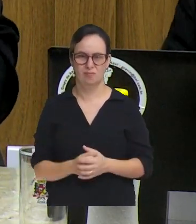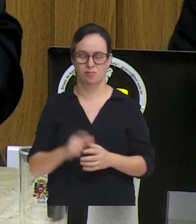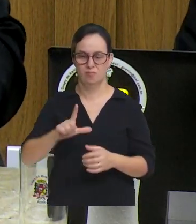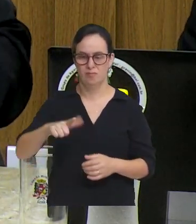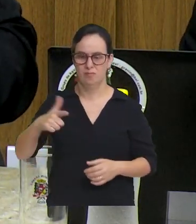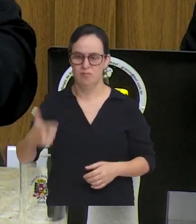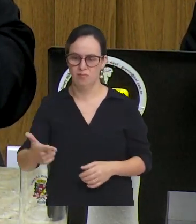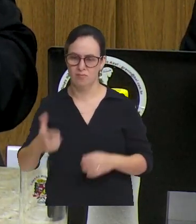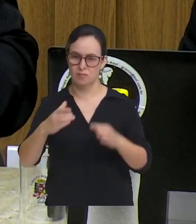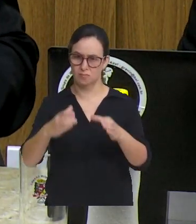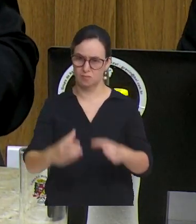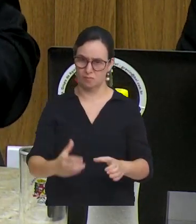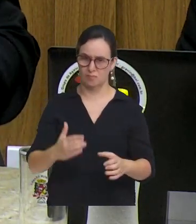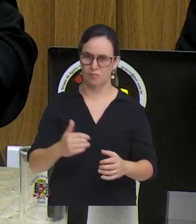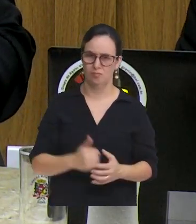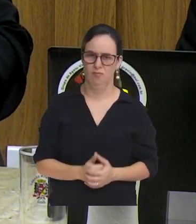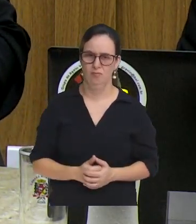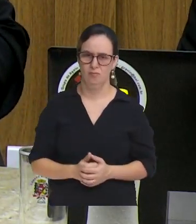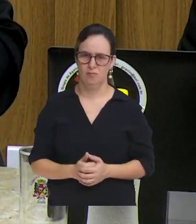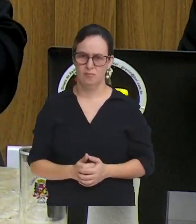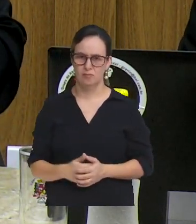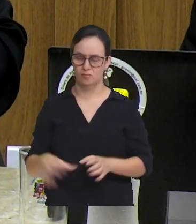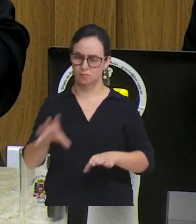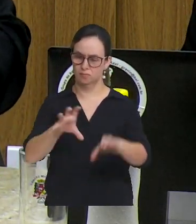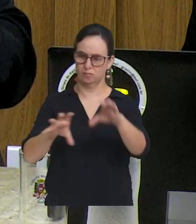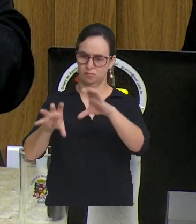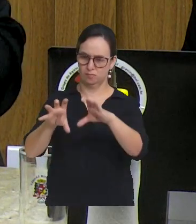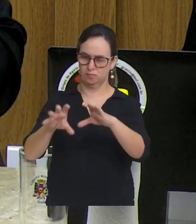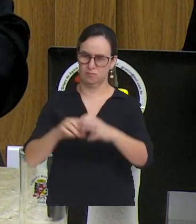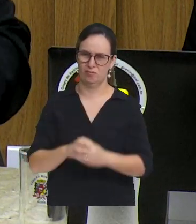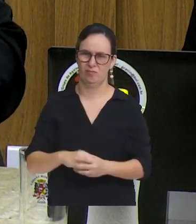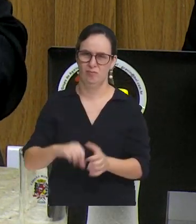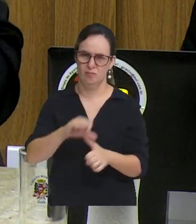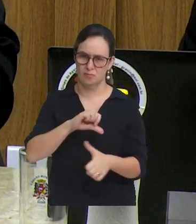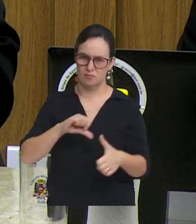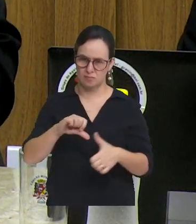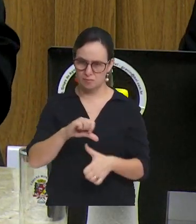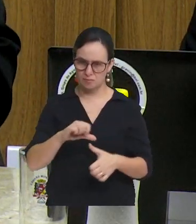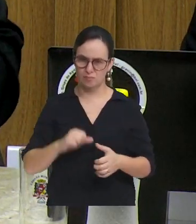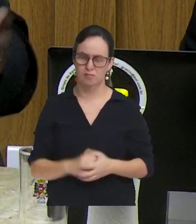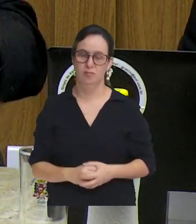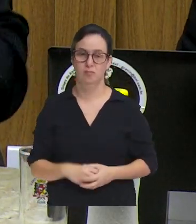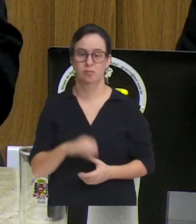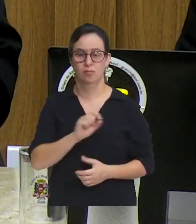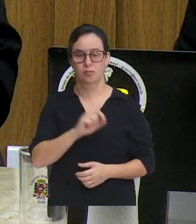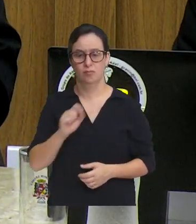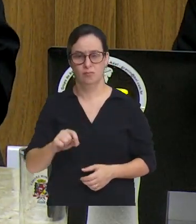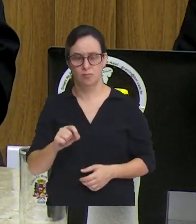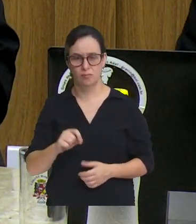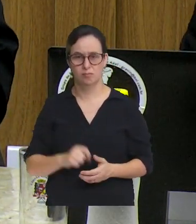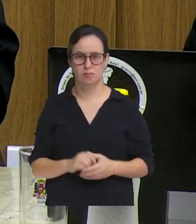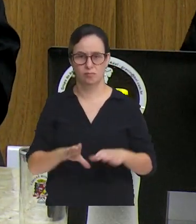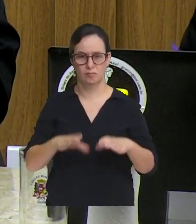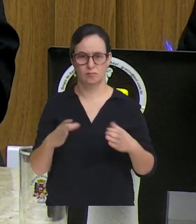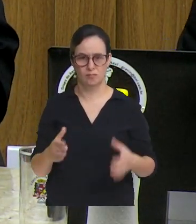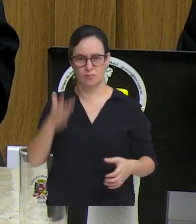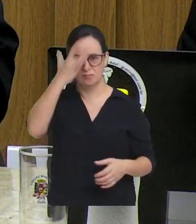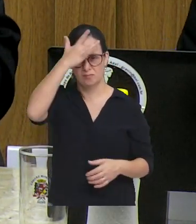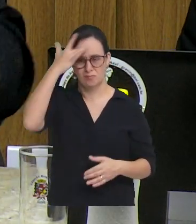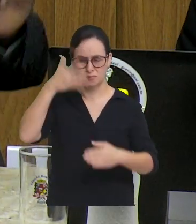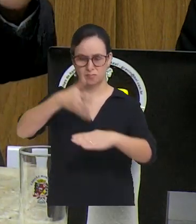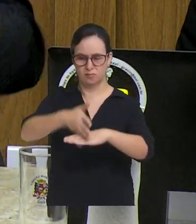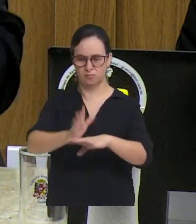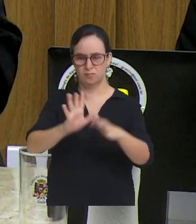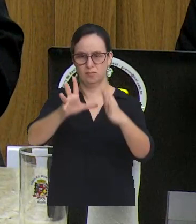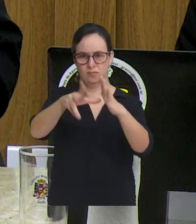desejar, e é por lado de baixo ali que os criminosos acabam entrando e furtando os objetos dos túmulos.